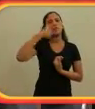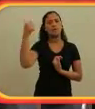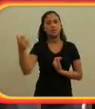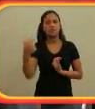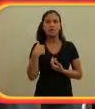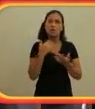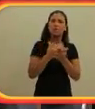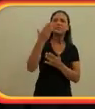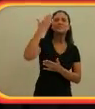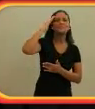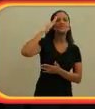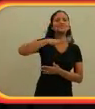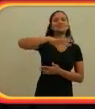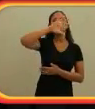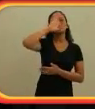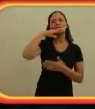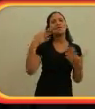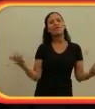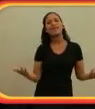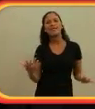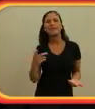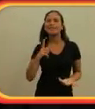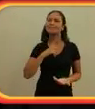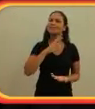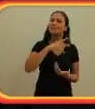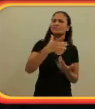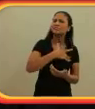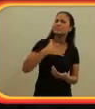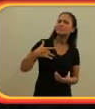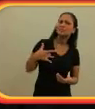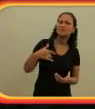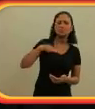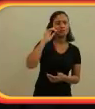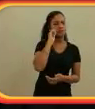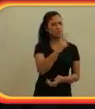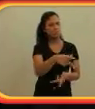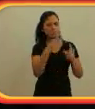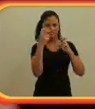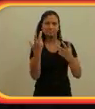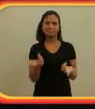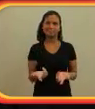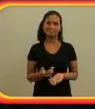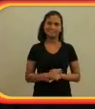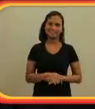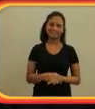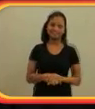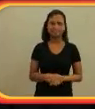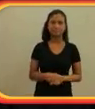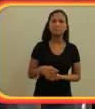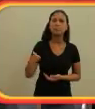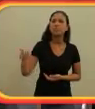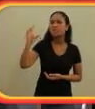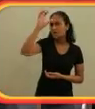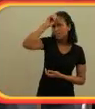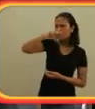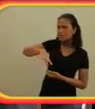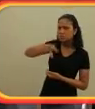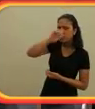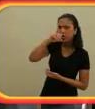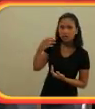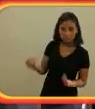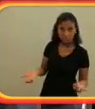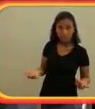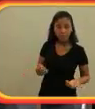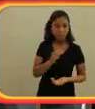consciência respiratória melhor. E aí eu comecei a entender que respirar, cara, tem muito mais a ver com saúde do que a gente